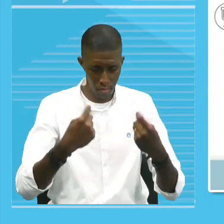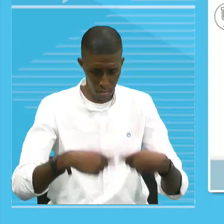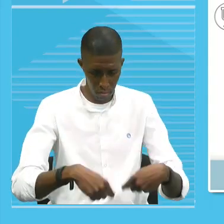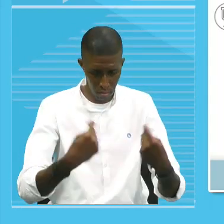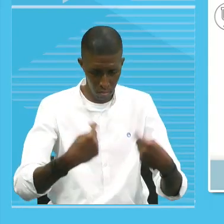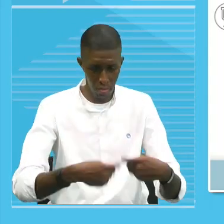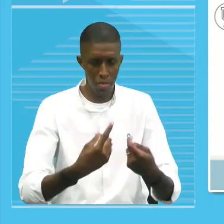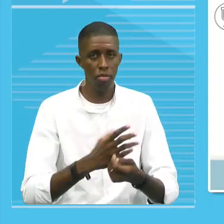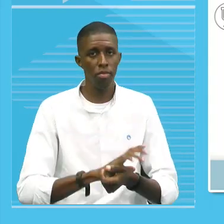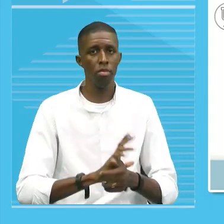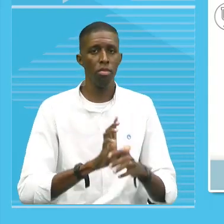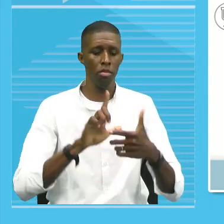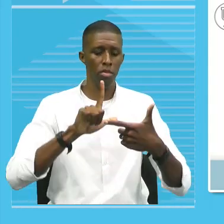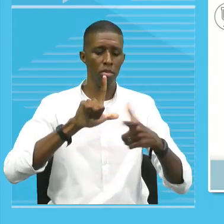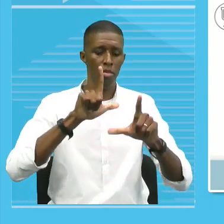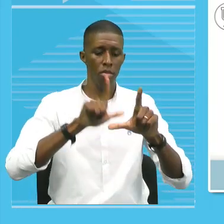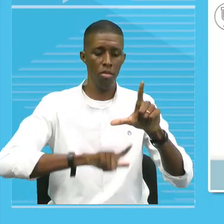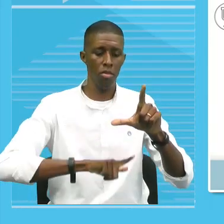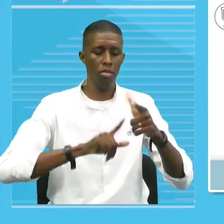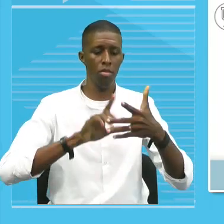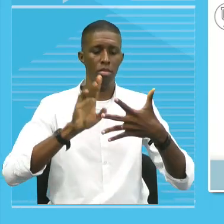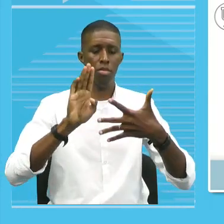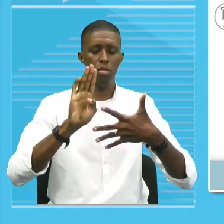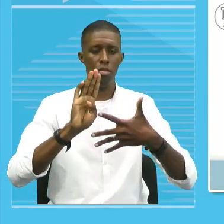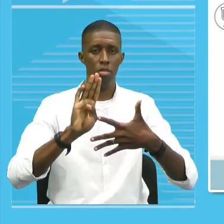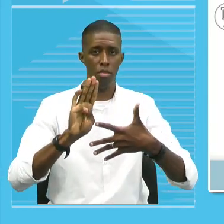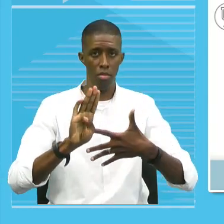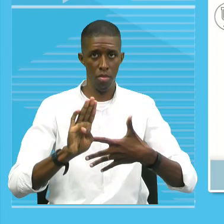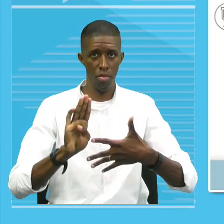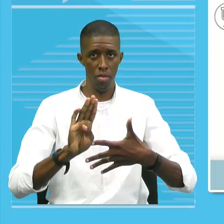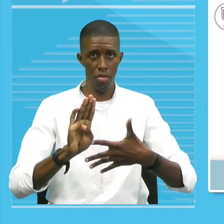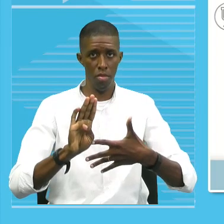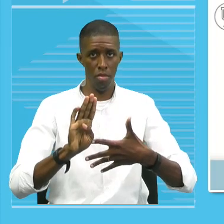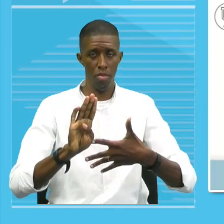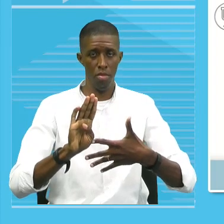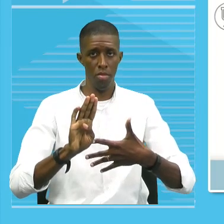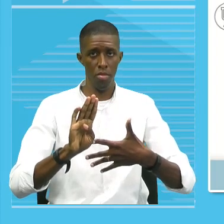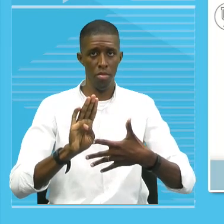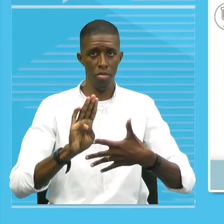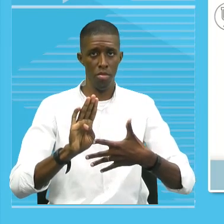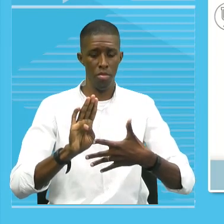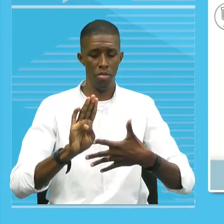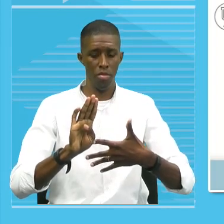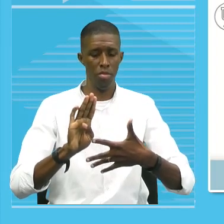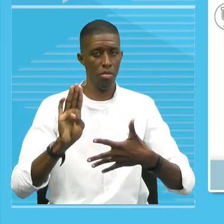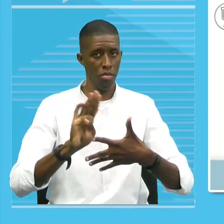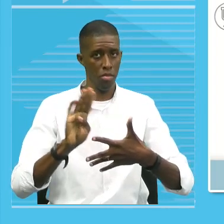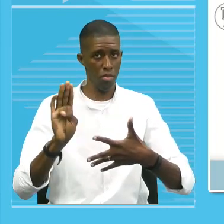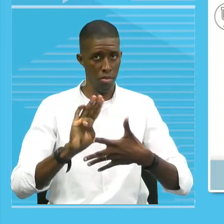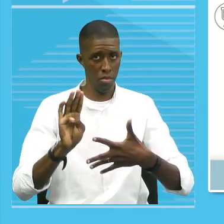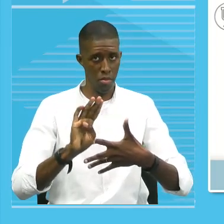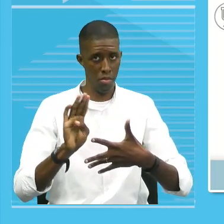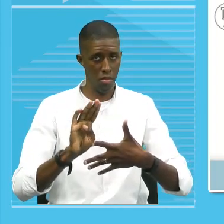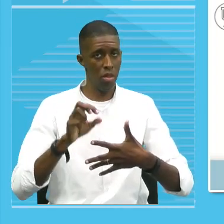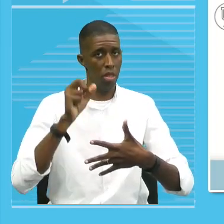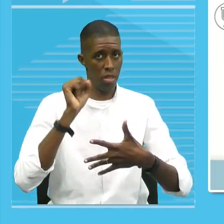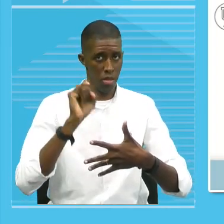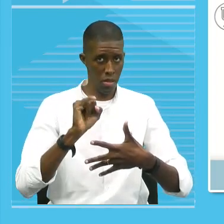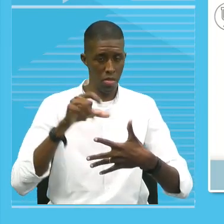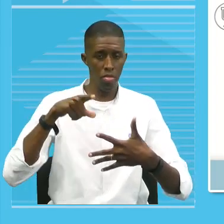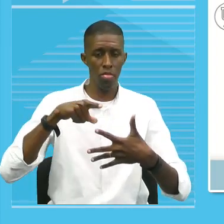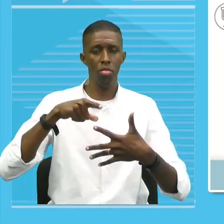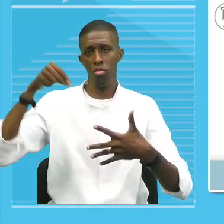letra B processos de reciclar a letra B Então